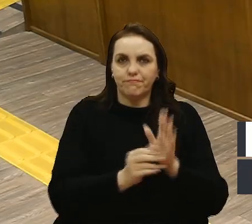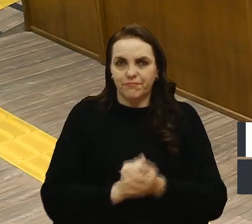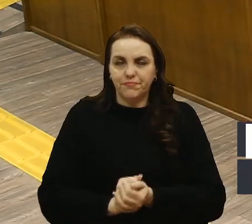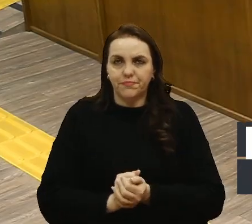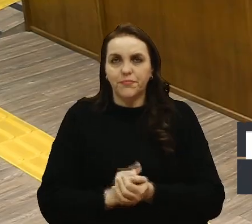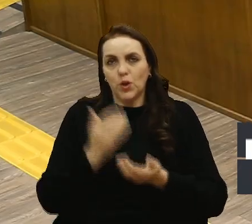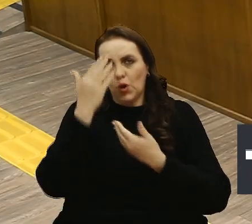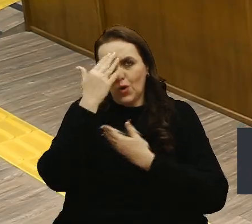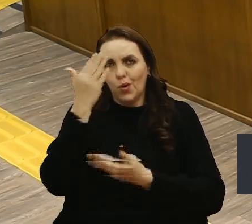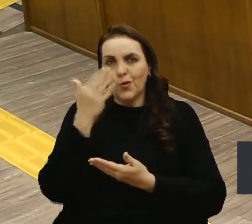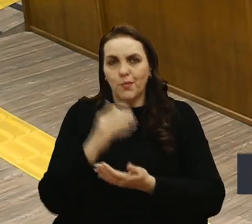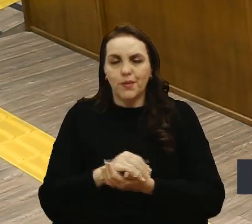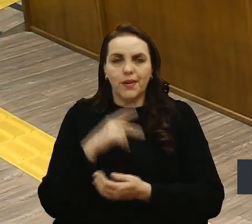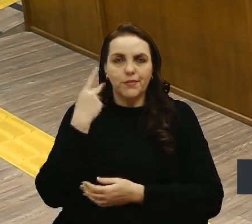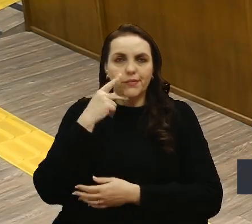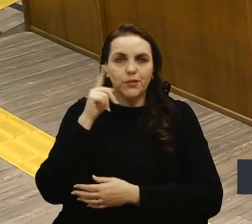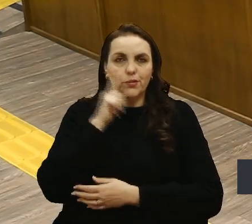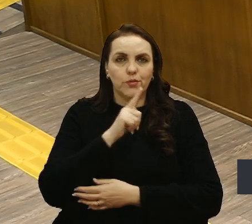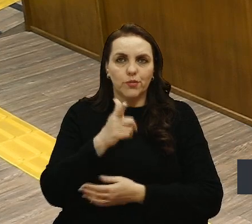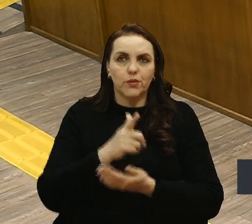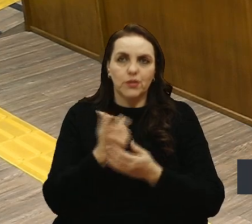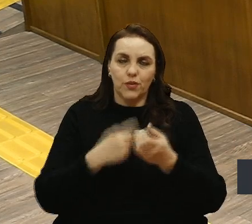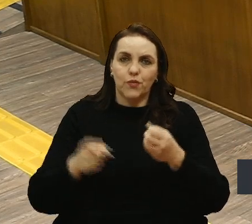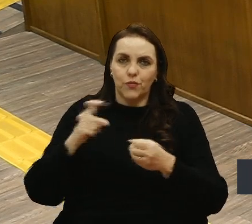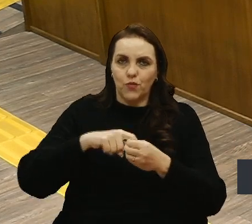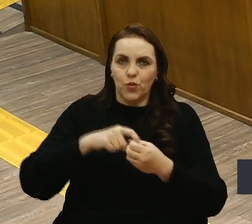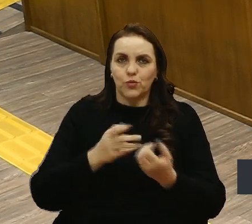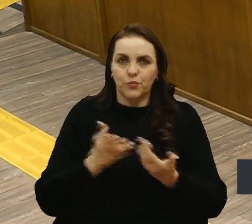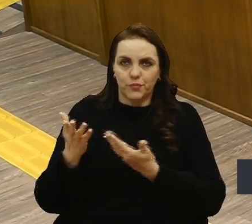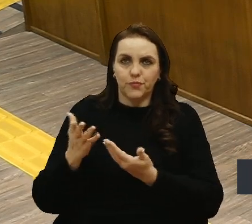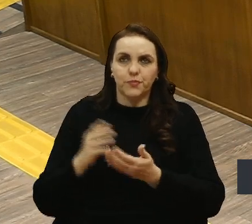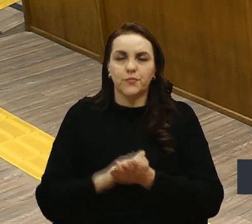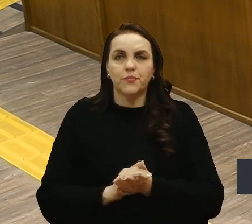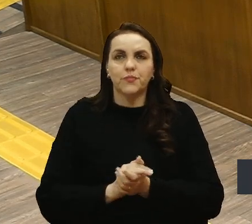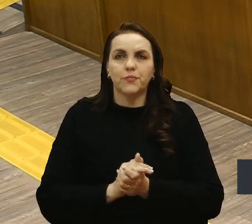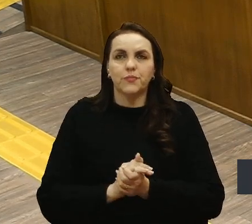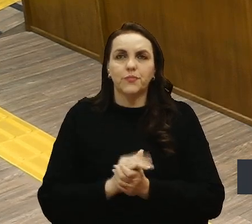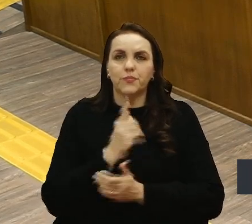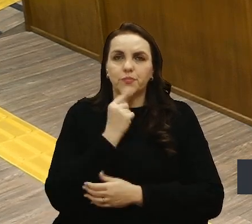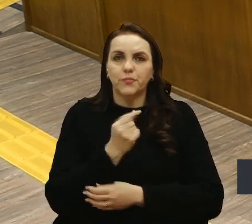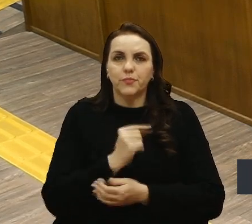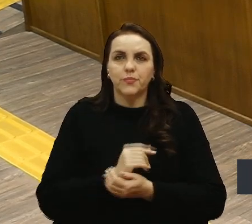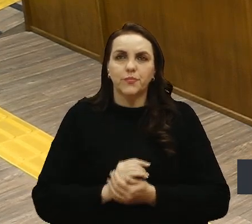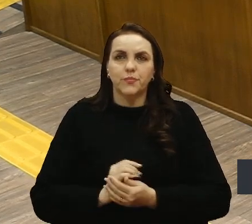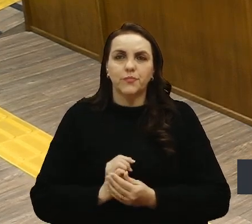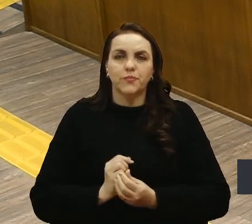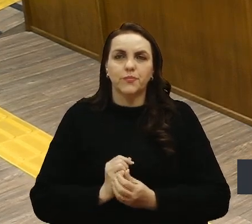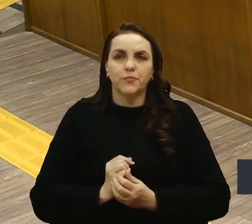Obrigado, vereador João Eis. Momento em que devolvo a palavra ao senhor.